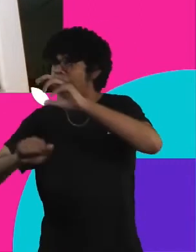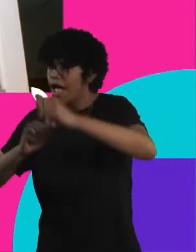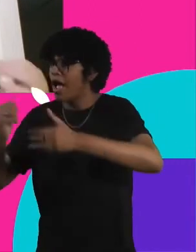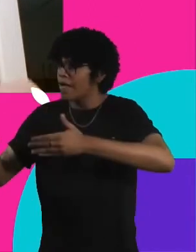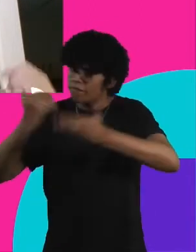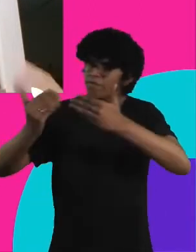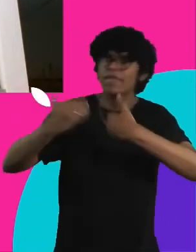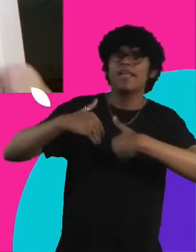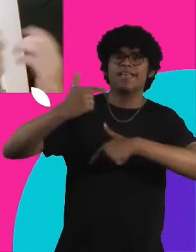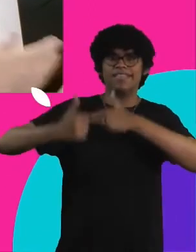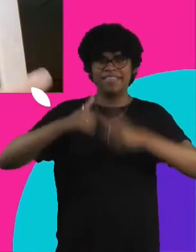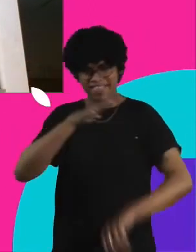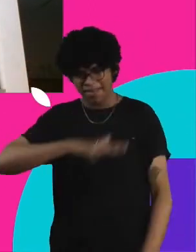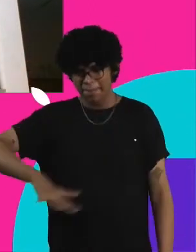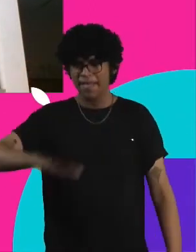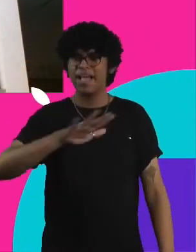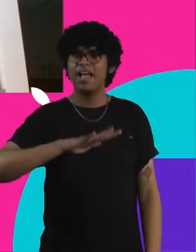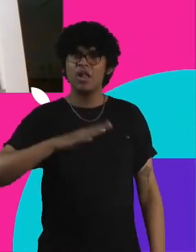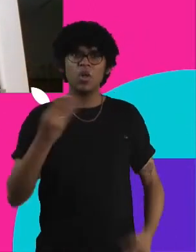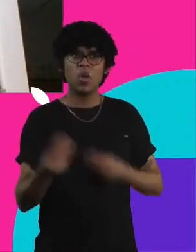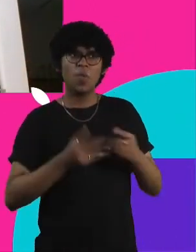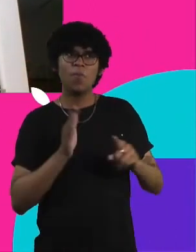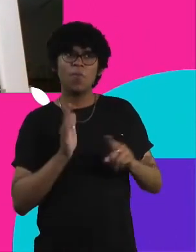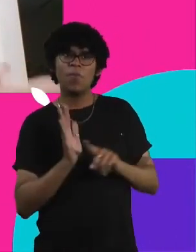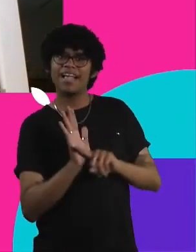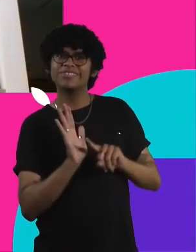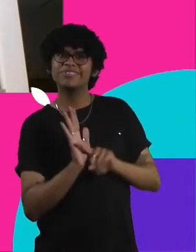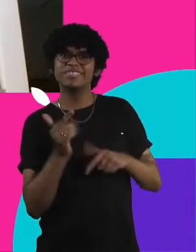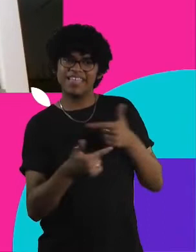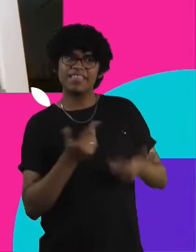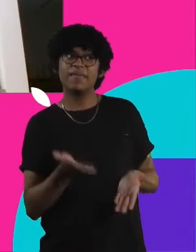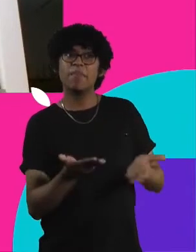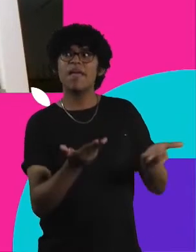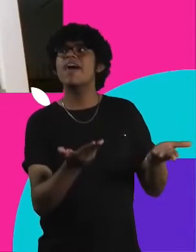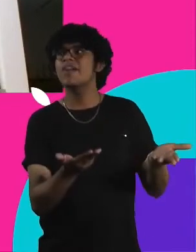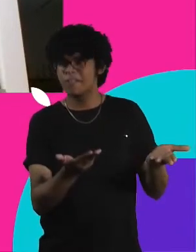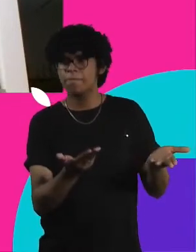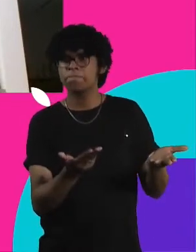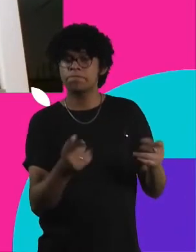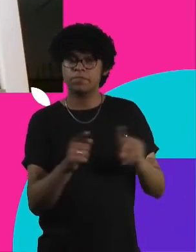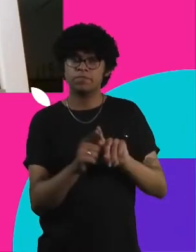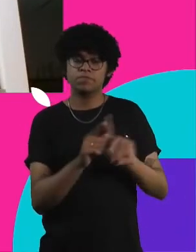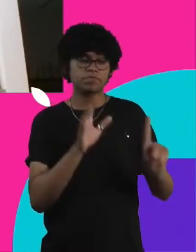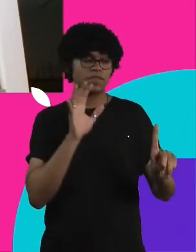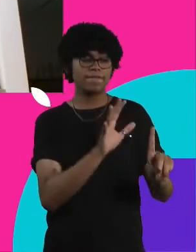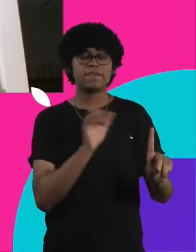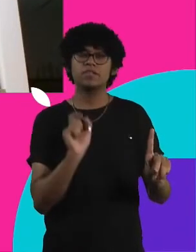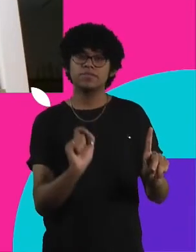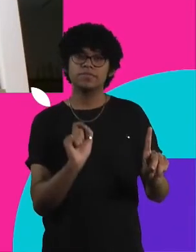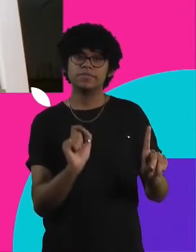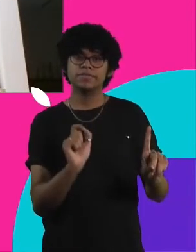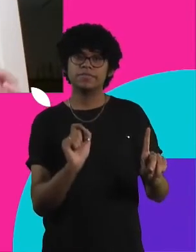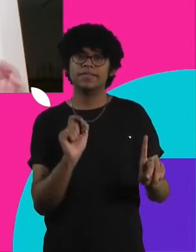o ambiente de como que a gente vai fazer para ajudar a gerar renda. Nós tivemos um outro efeito, Silvia e todo mundo, que foi o